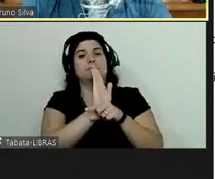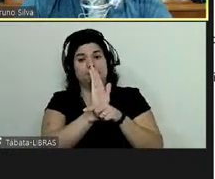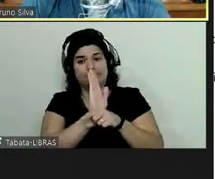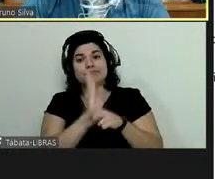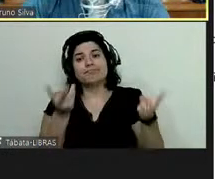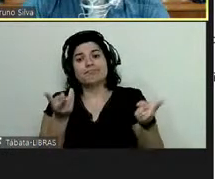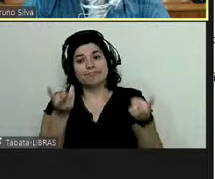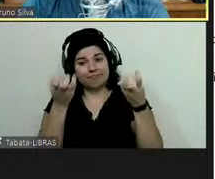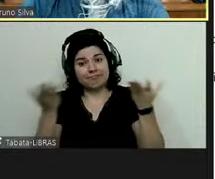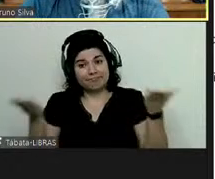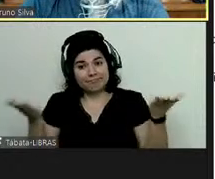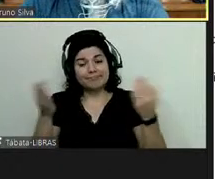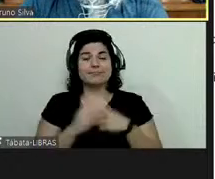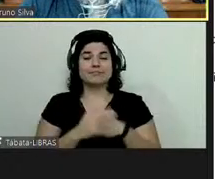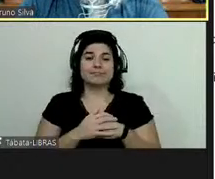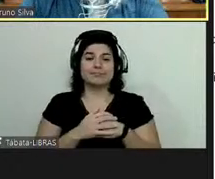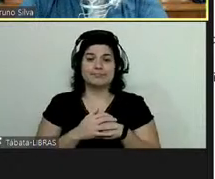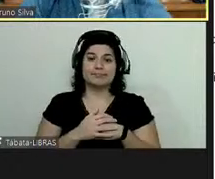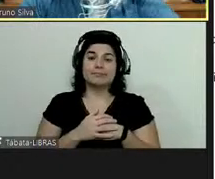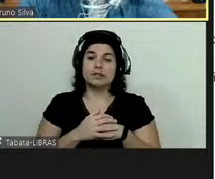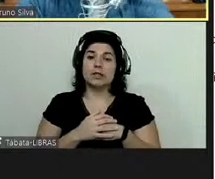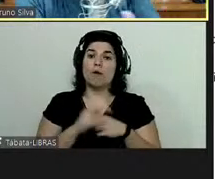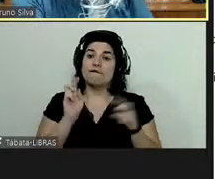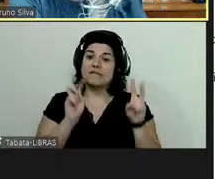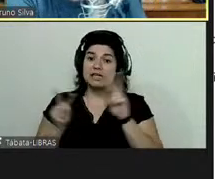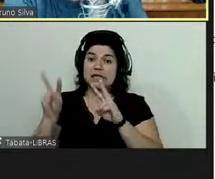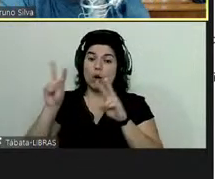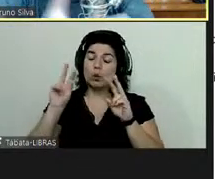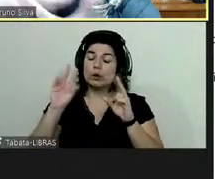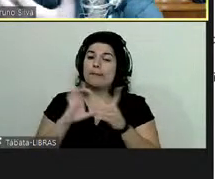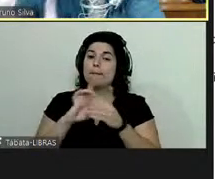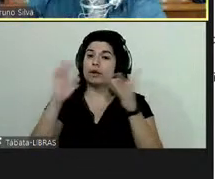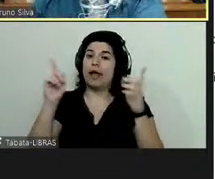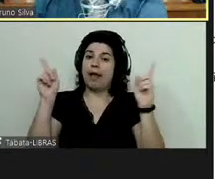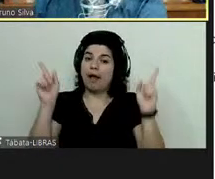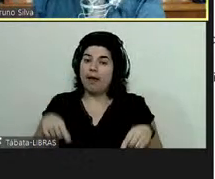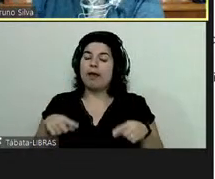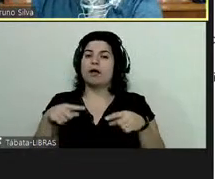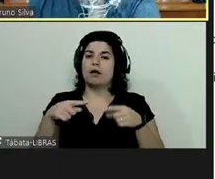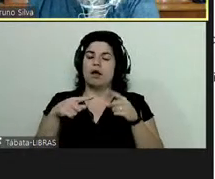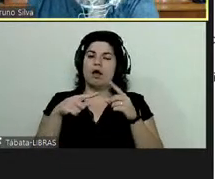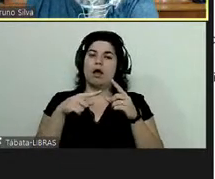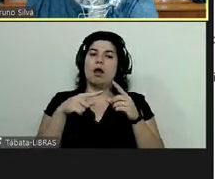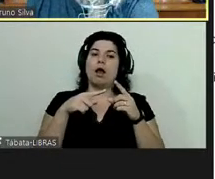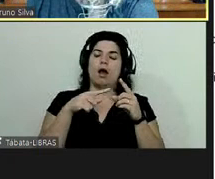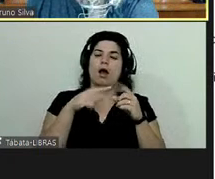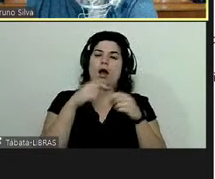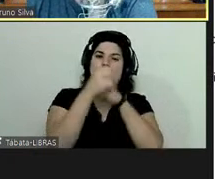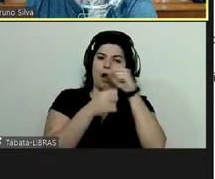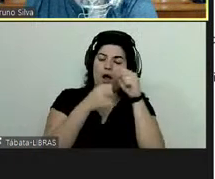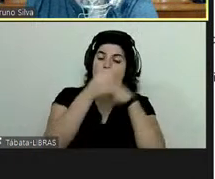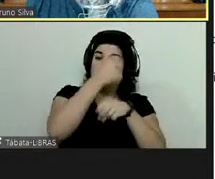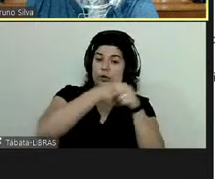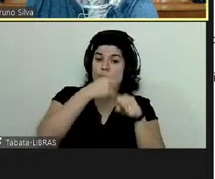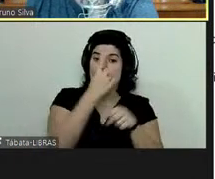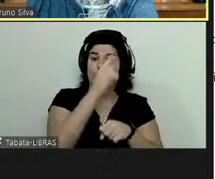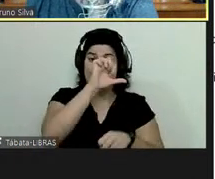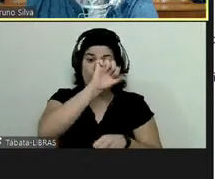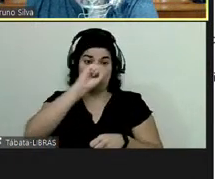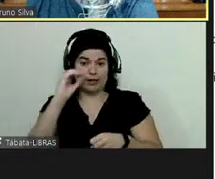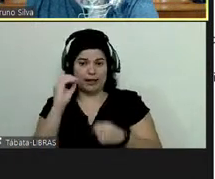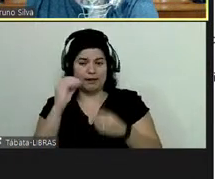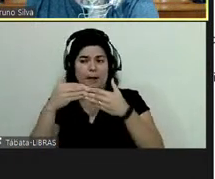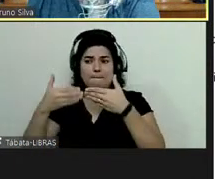Então essa visão de democracia é a visão que vai ser carregada dos anos 80 para cá para pensar esse processo constituinte